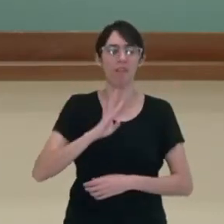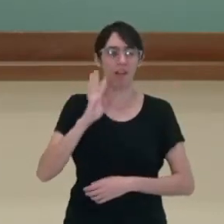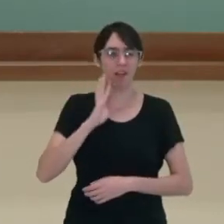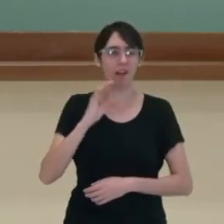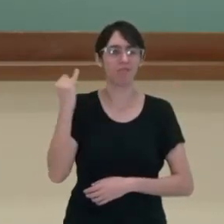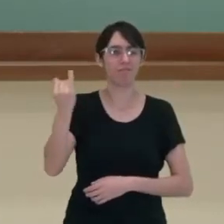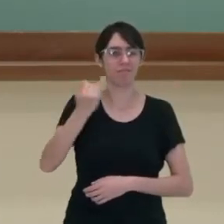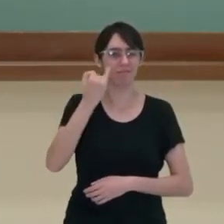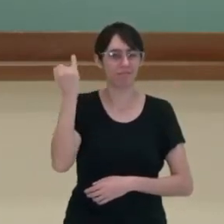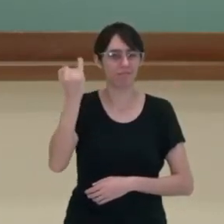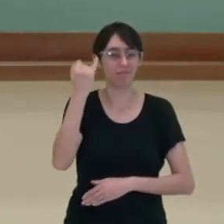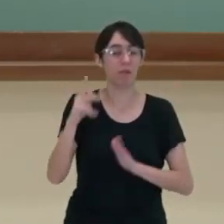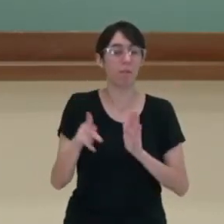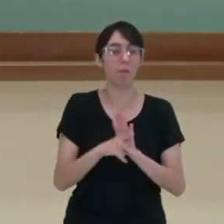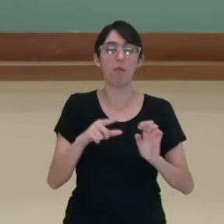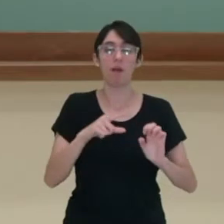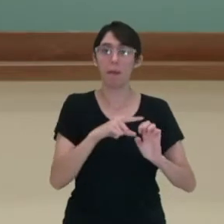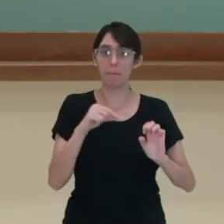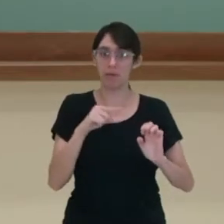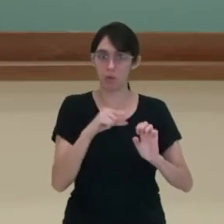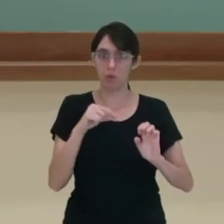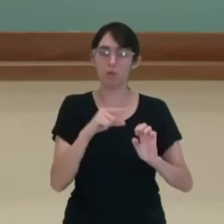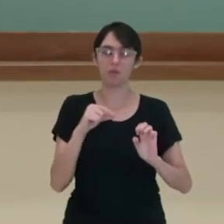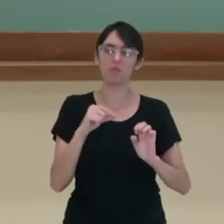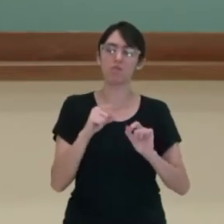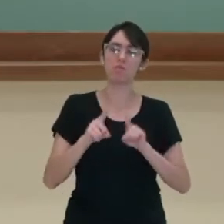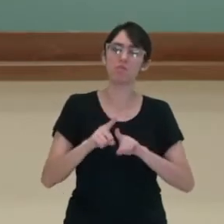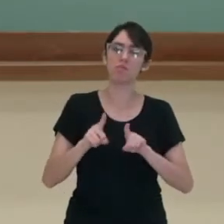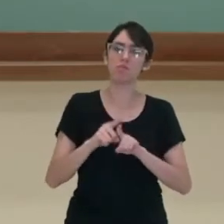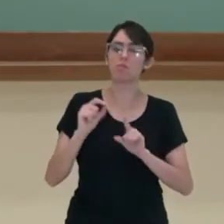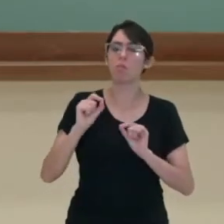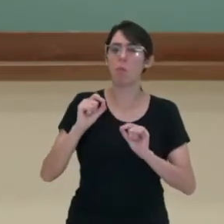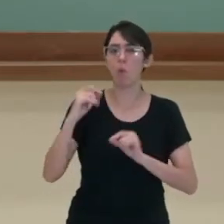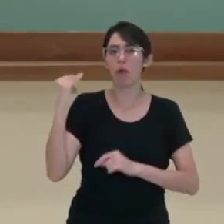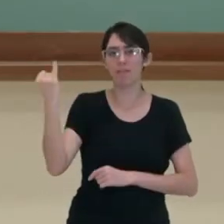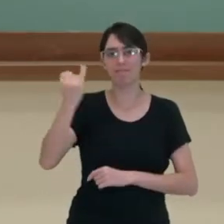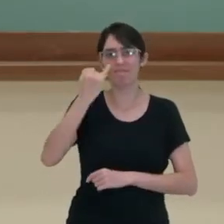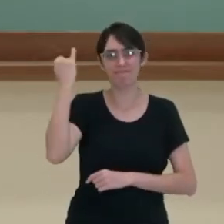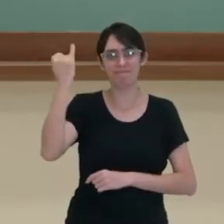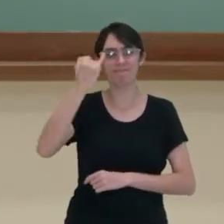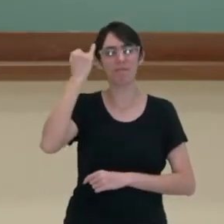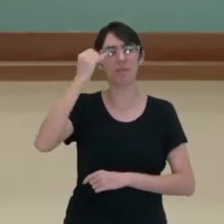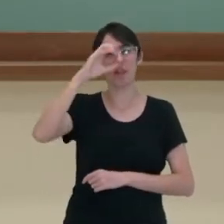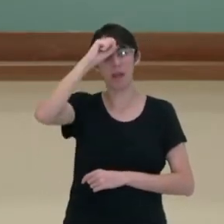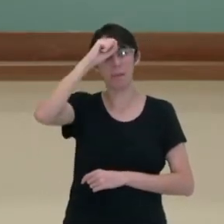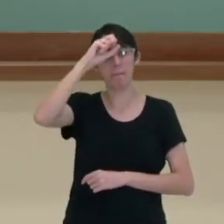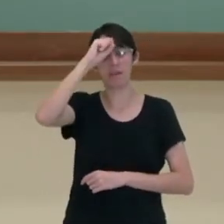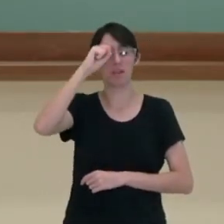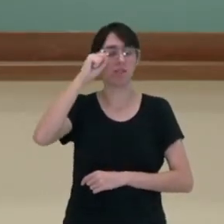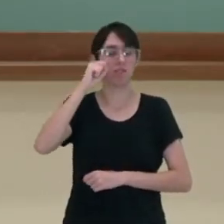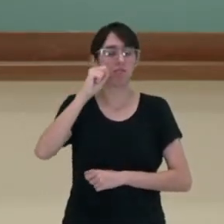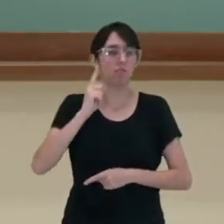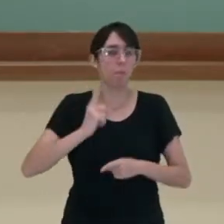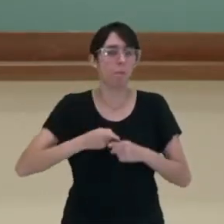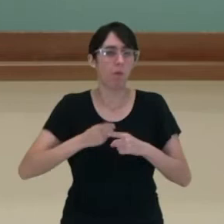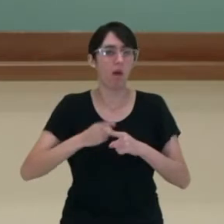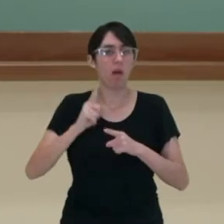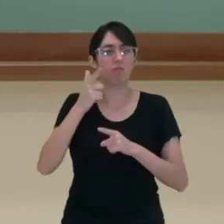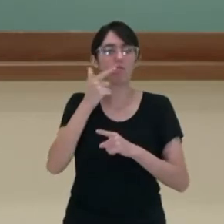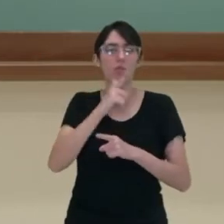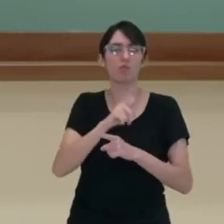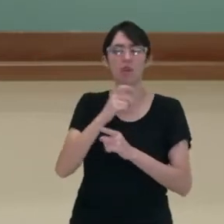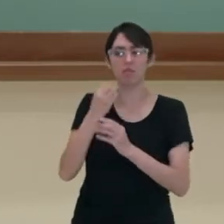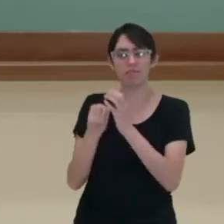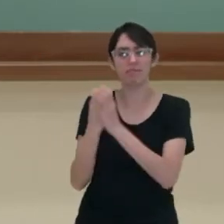dentro do empreendedorismo e que é de fundamental importância para que um negócio dê certo, ou